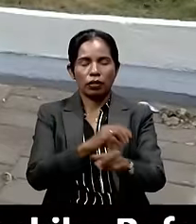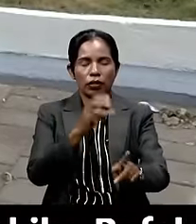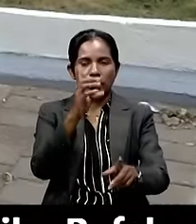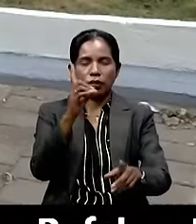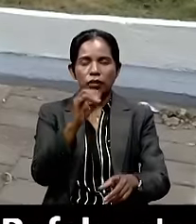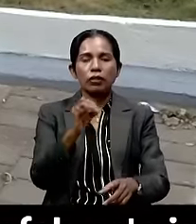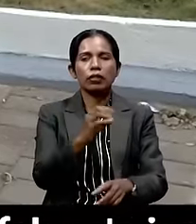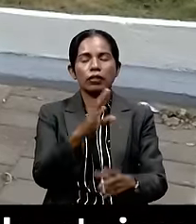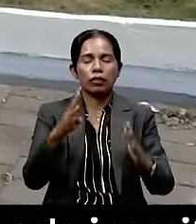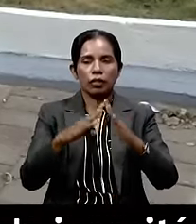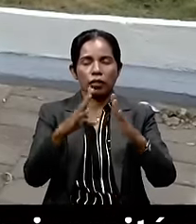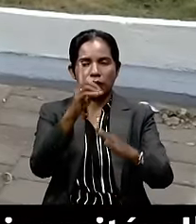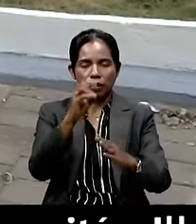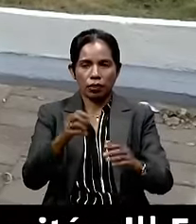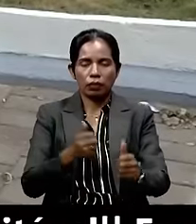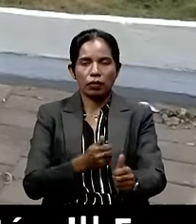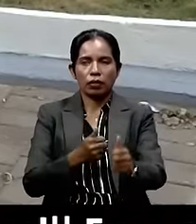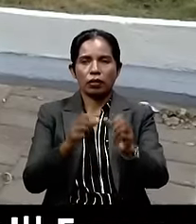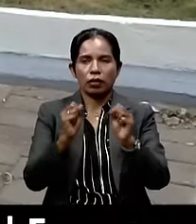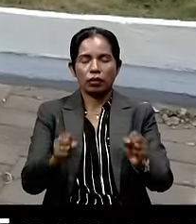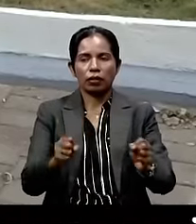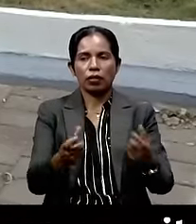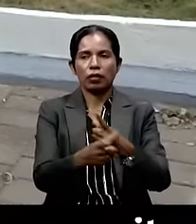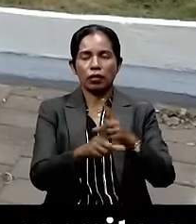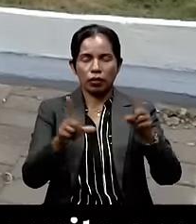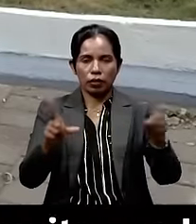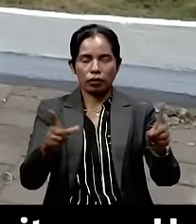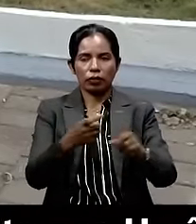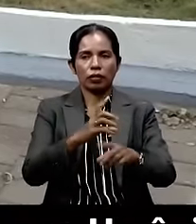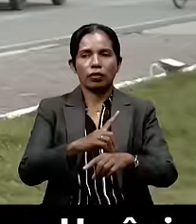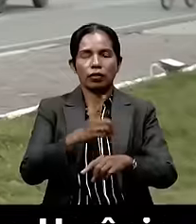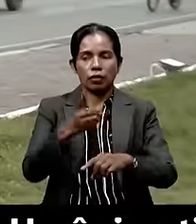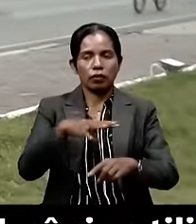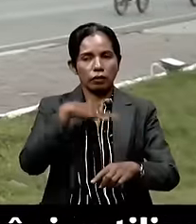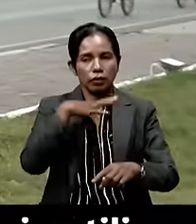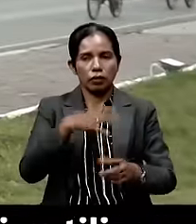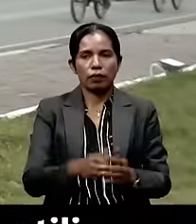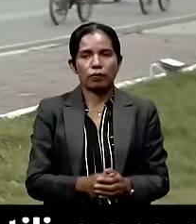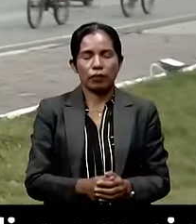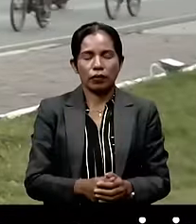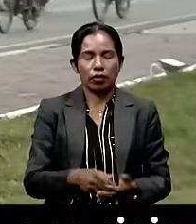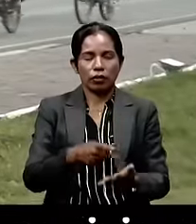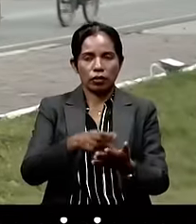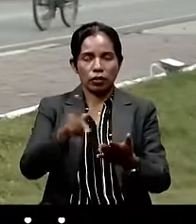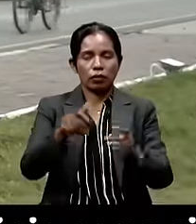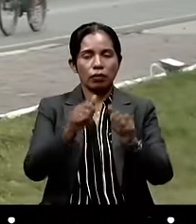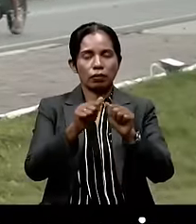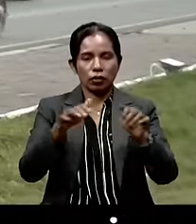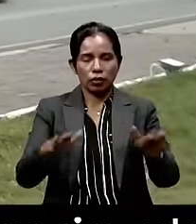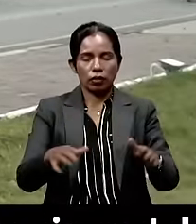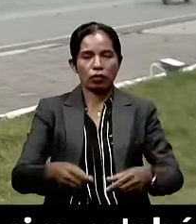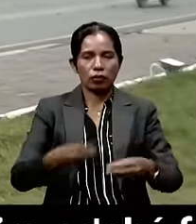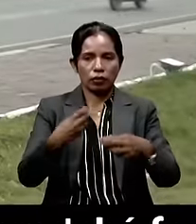dili organizado. Nune, bele livre russo inundação no lixo. Despesa administrativa ne foi